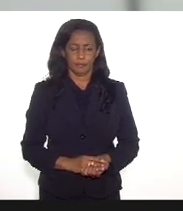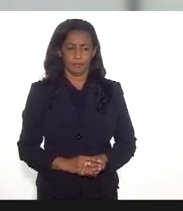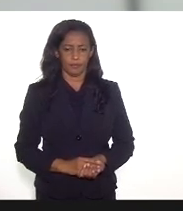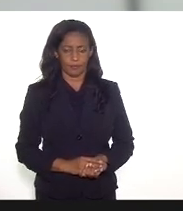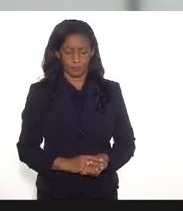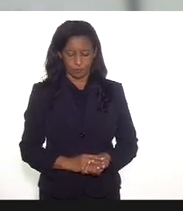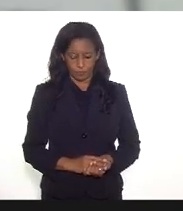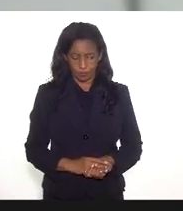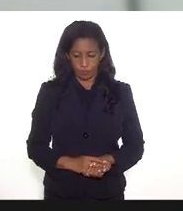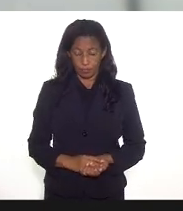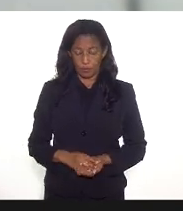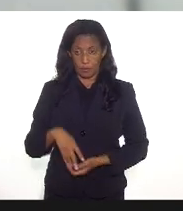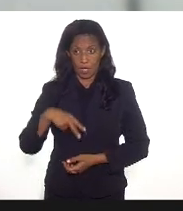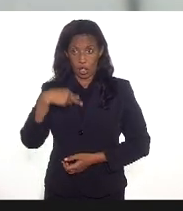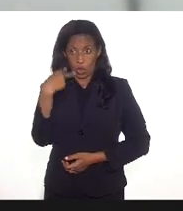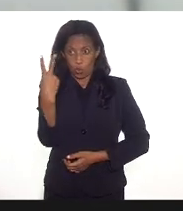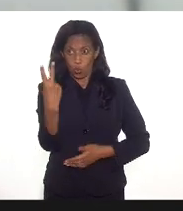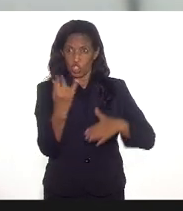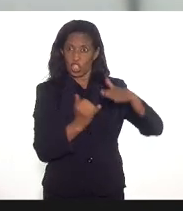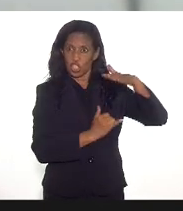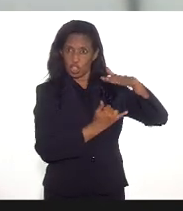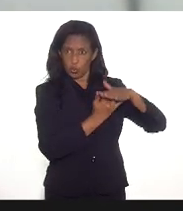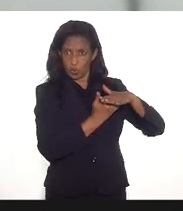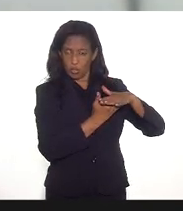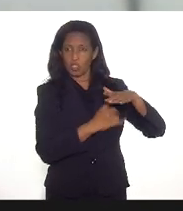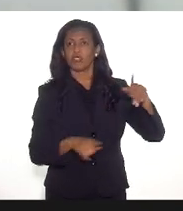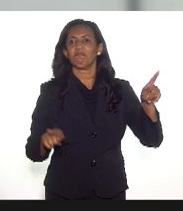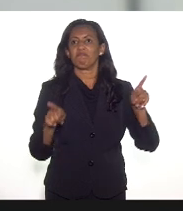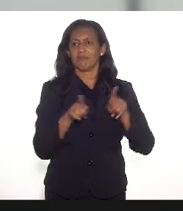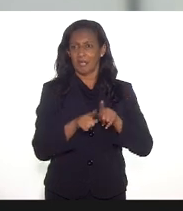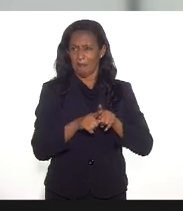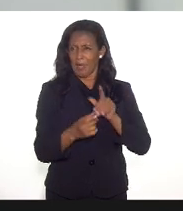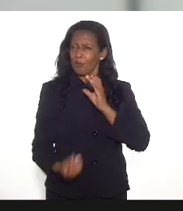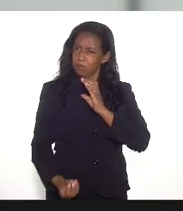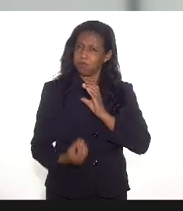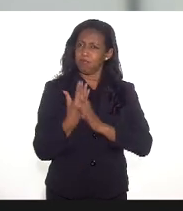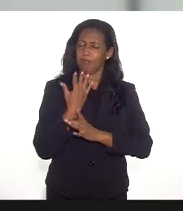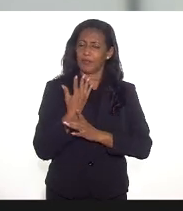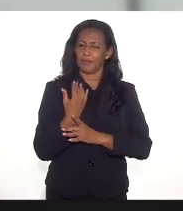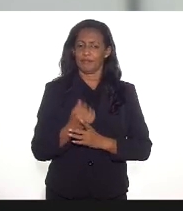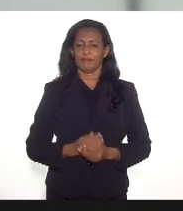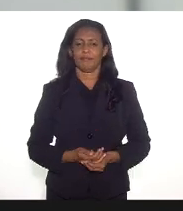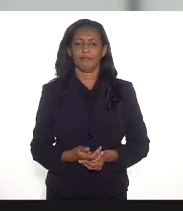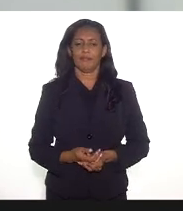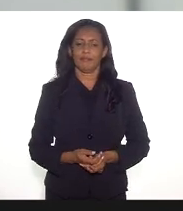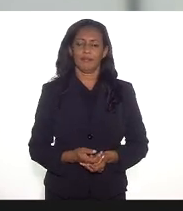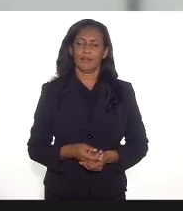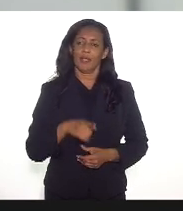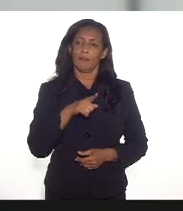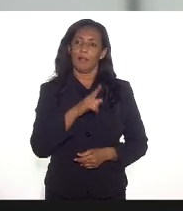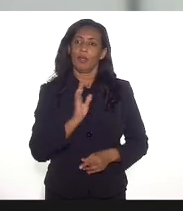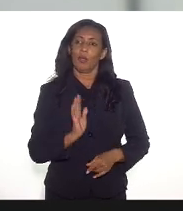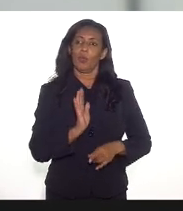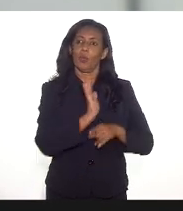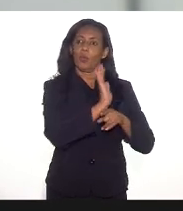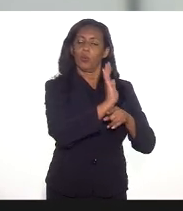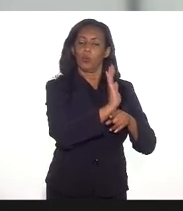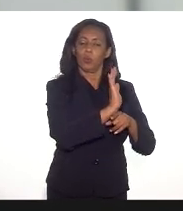esquecido. E duas instituições também foram criadas para